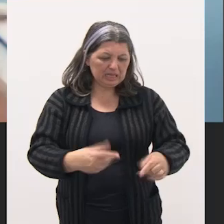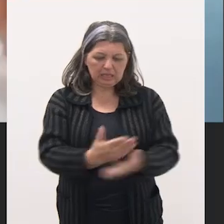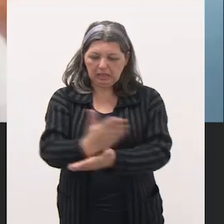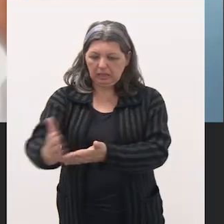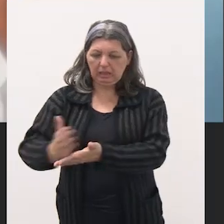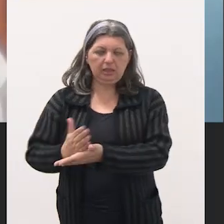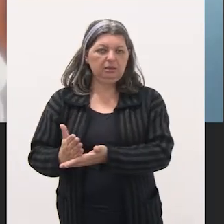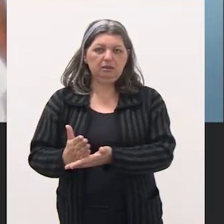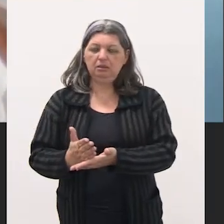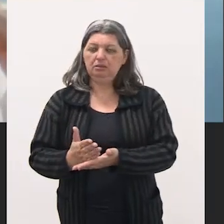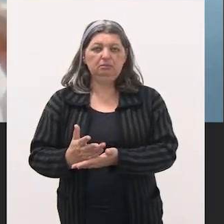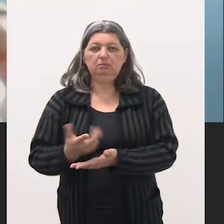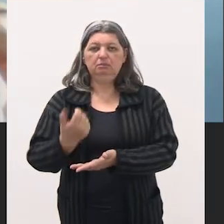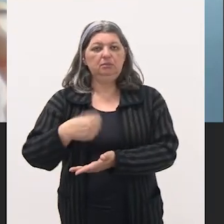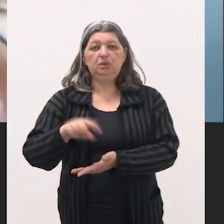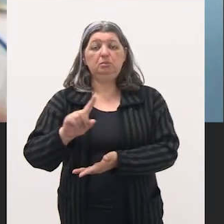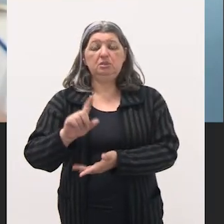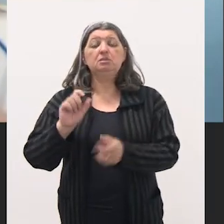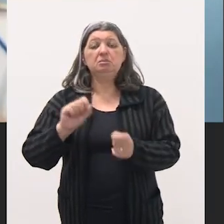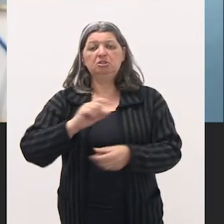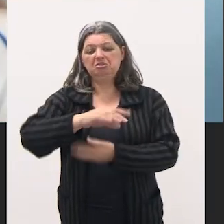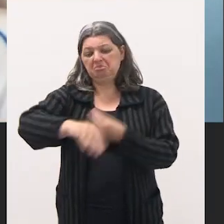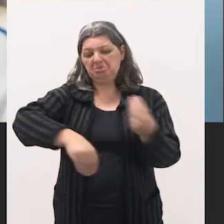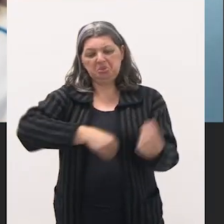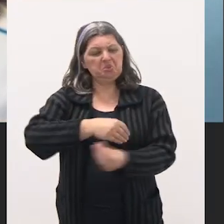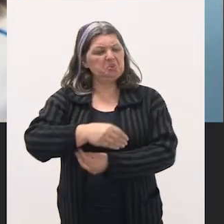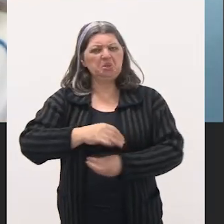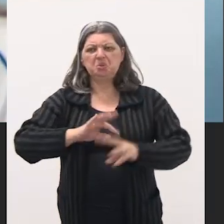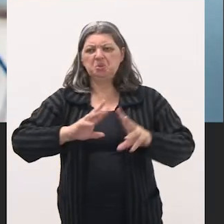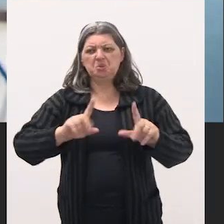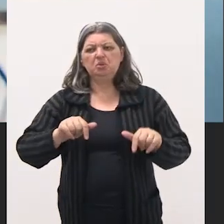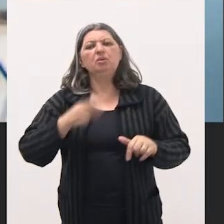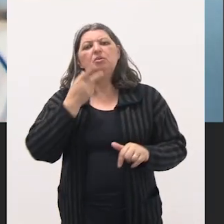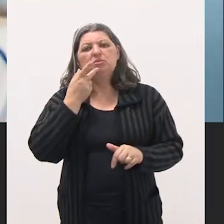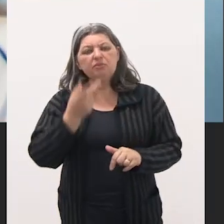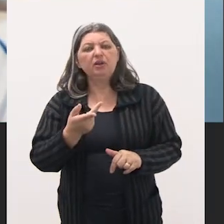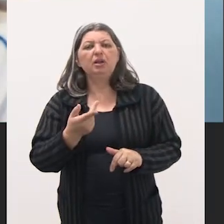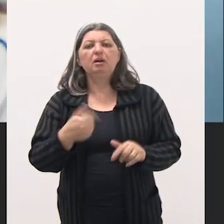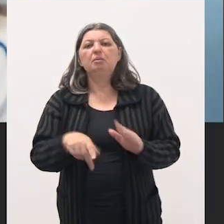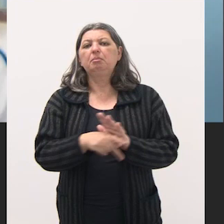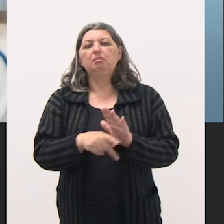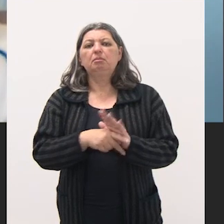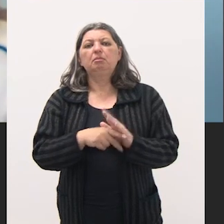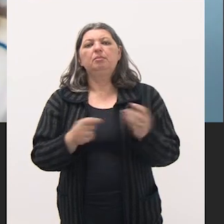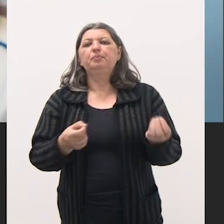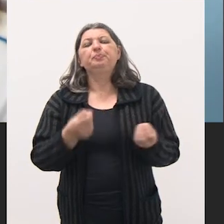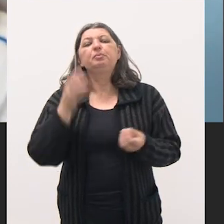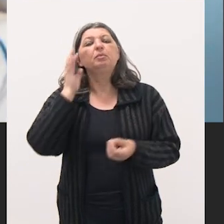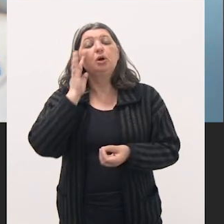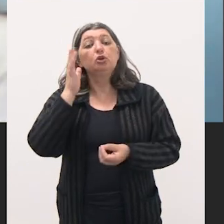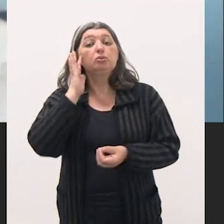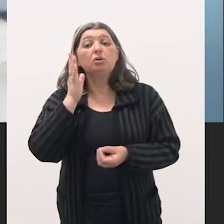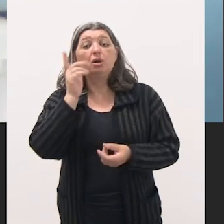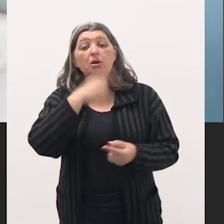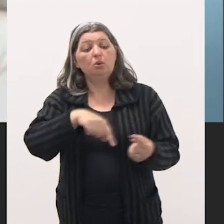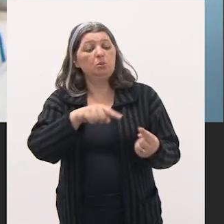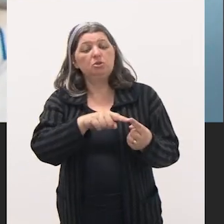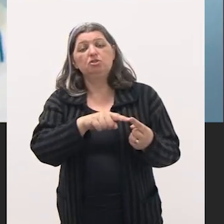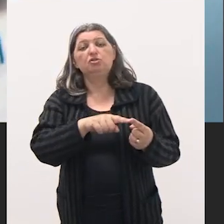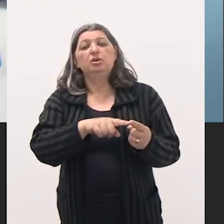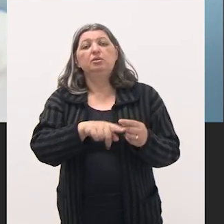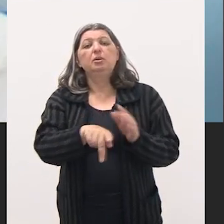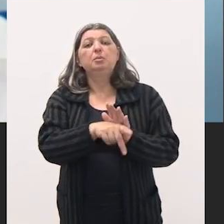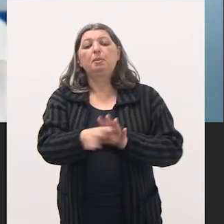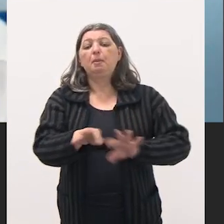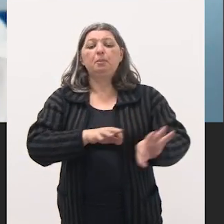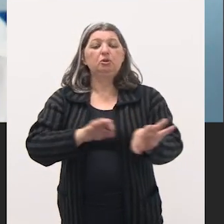gente põe lá os temas disparadores na sala, falar como é que foi chegar para lá, quais são os seus sonhos, quais são os seus projetos, o